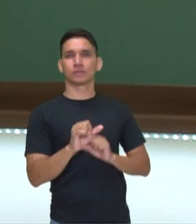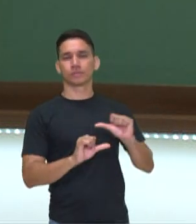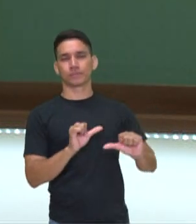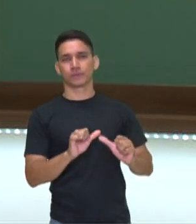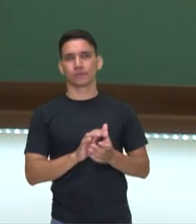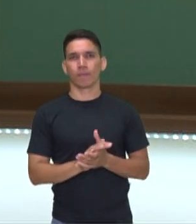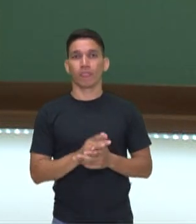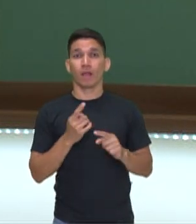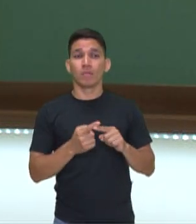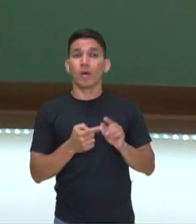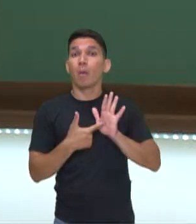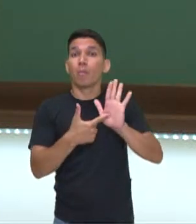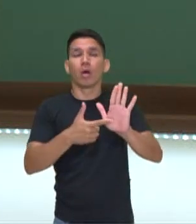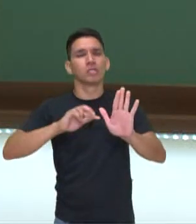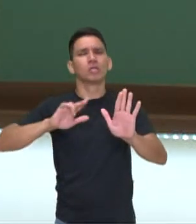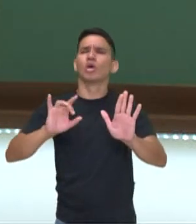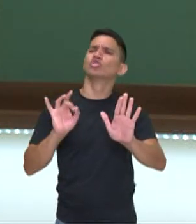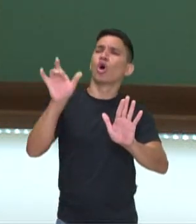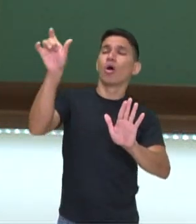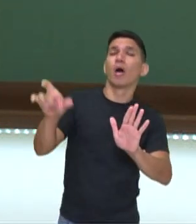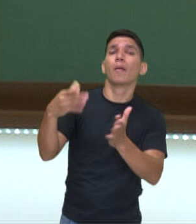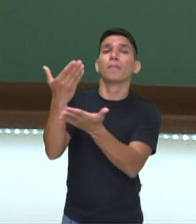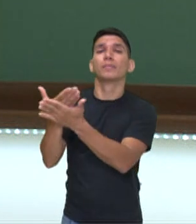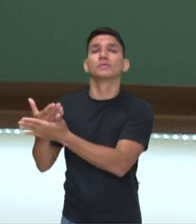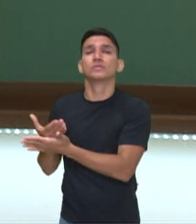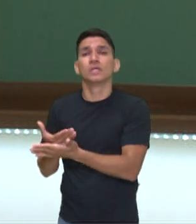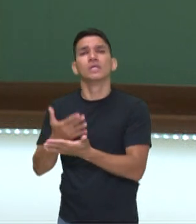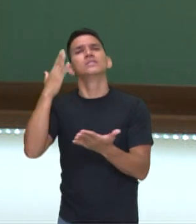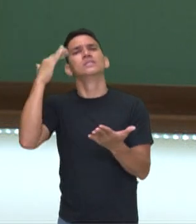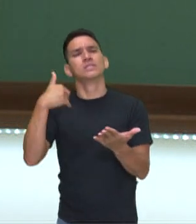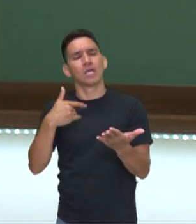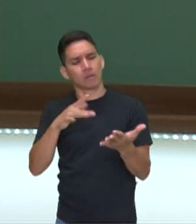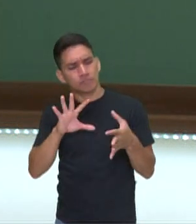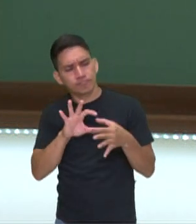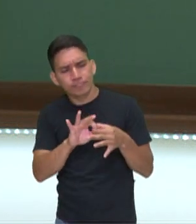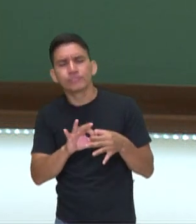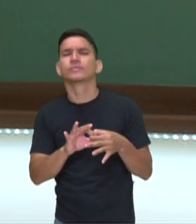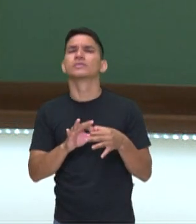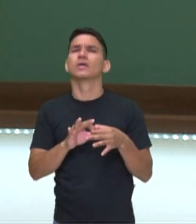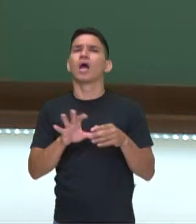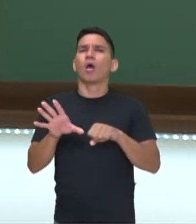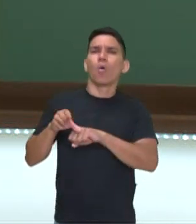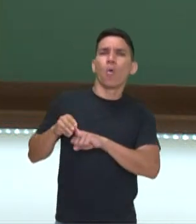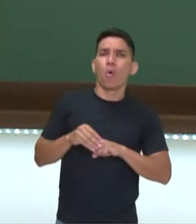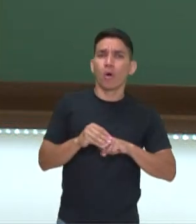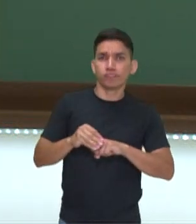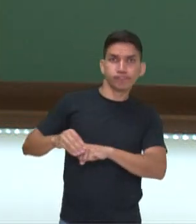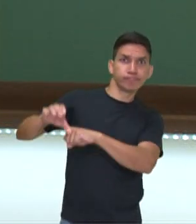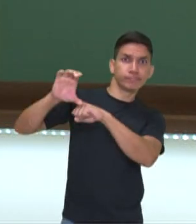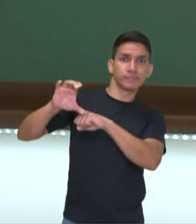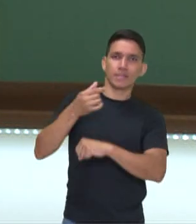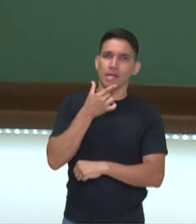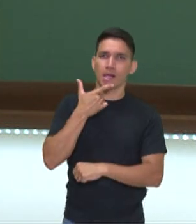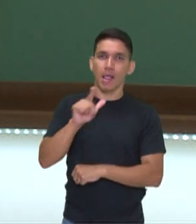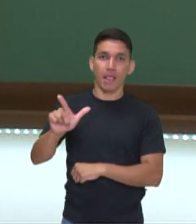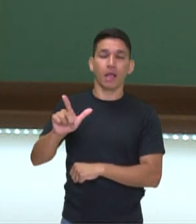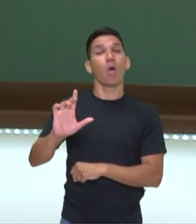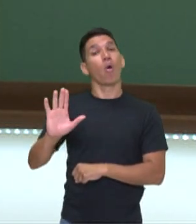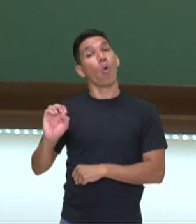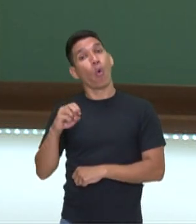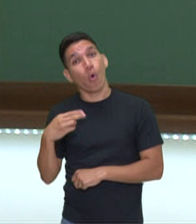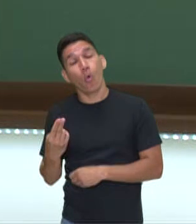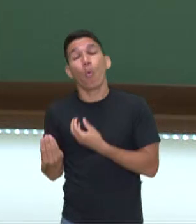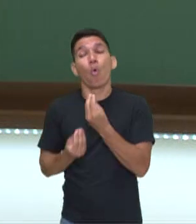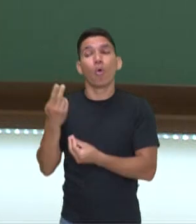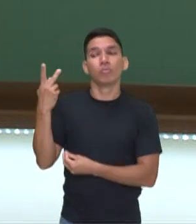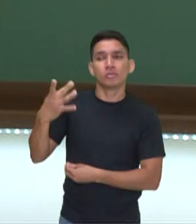apenas quanto o estudante sabe sobre a língua, mas também como ele pode usar de forma aceitável o inglês dentro